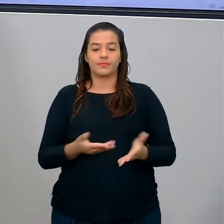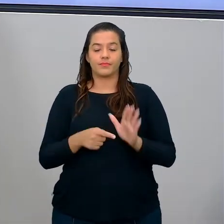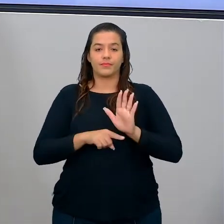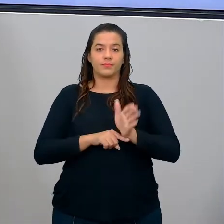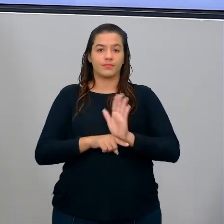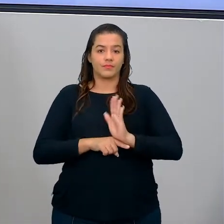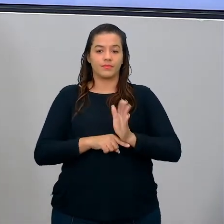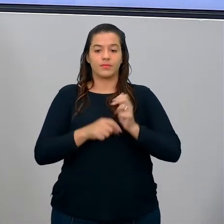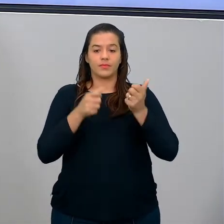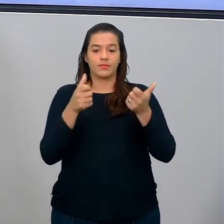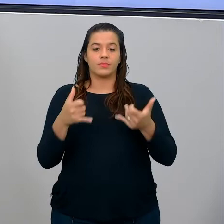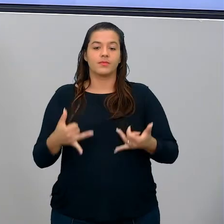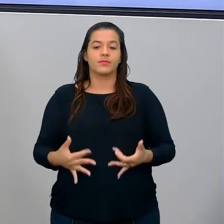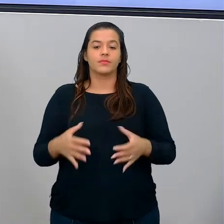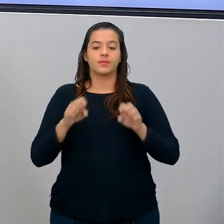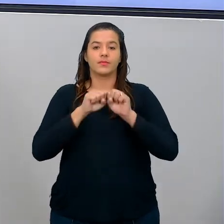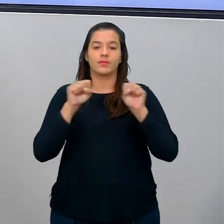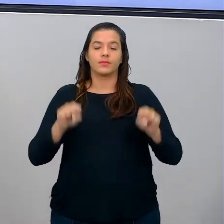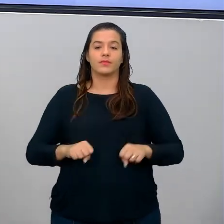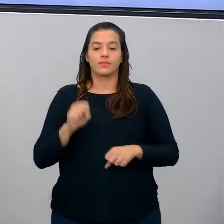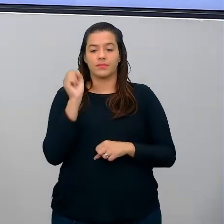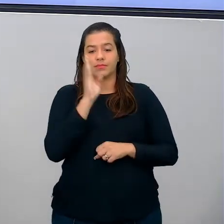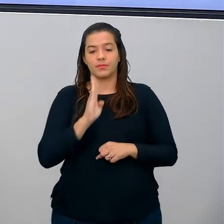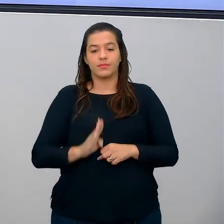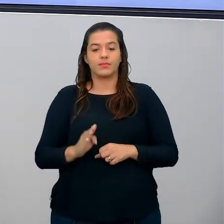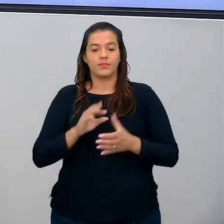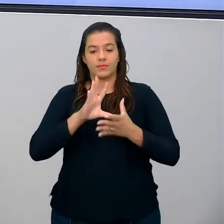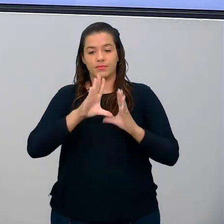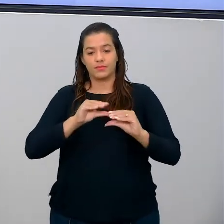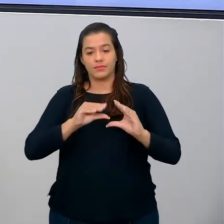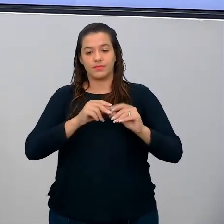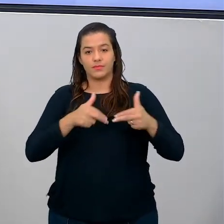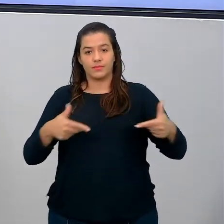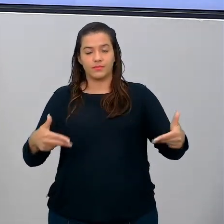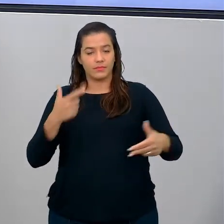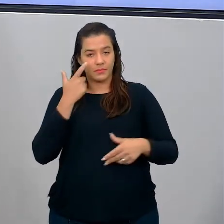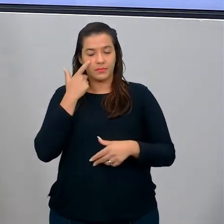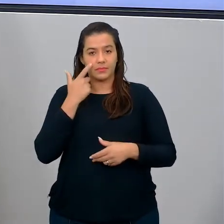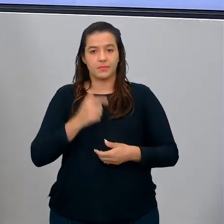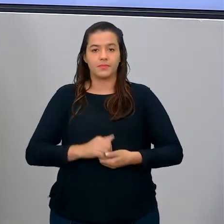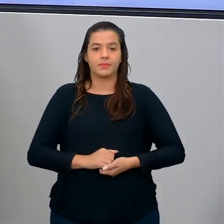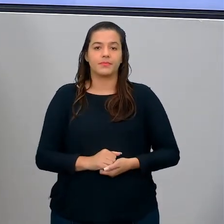videozinho que vai explicar sobre o Sistema Brasileiro de Classificação dos Solos. Vamos lá?